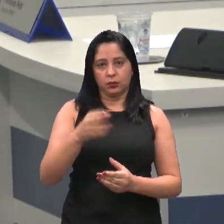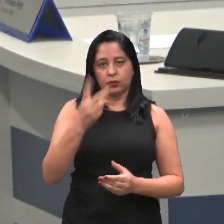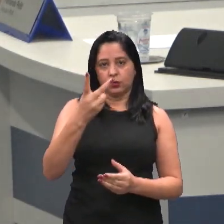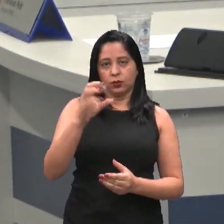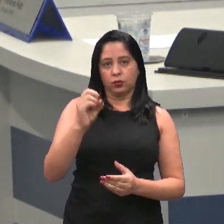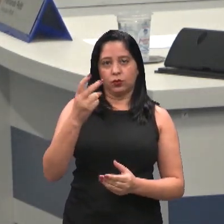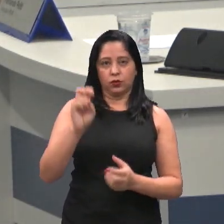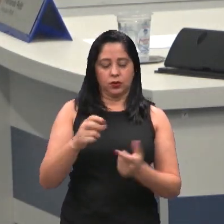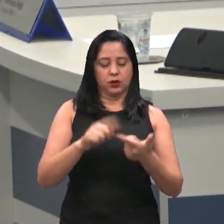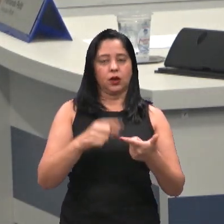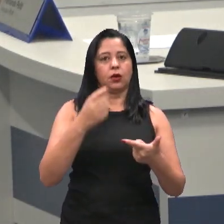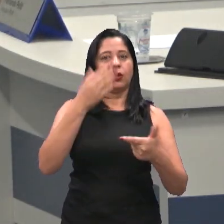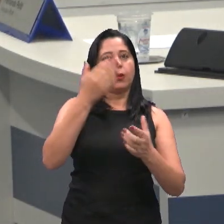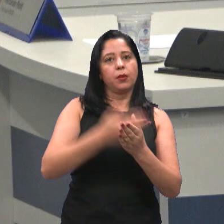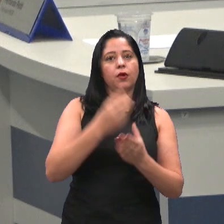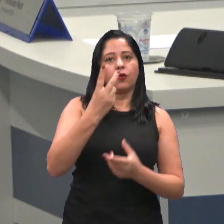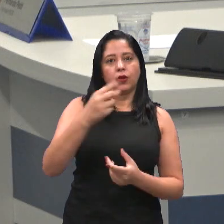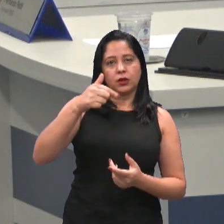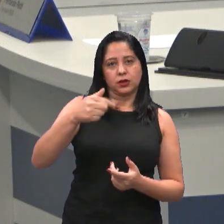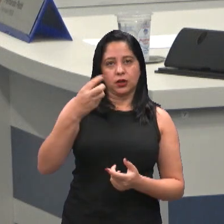130/2025, do processo